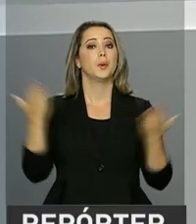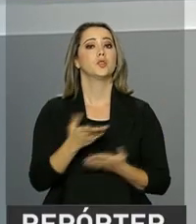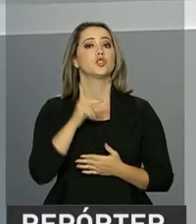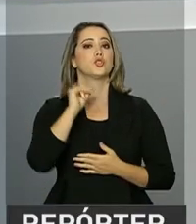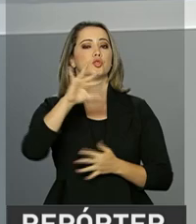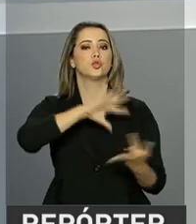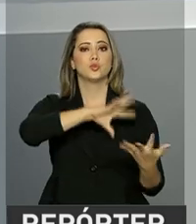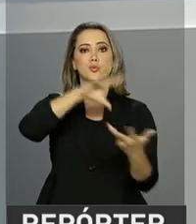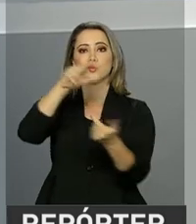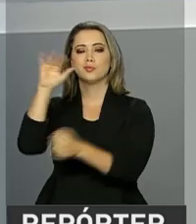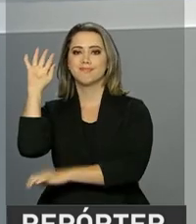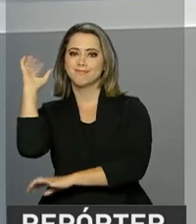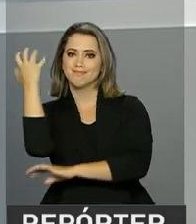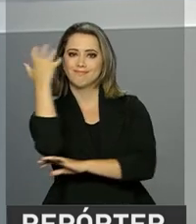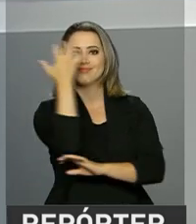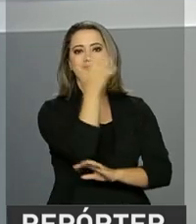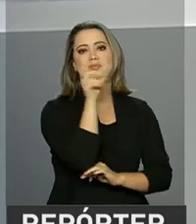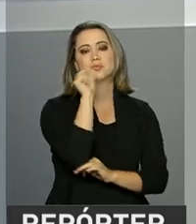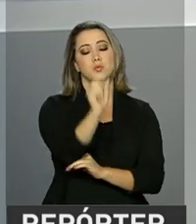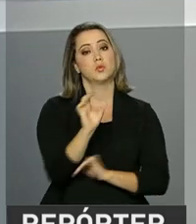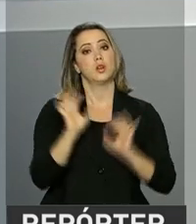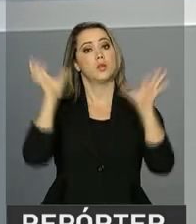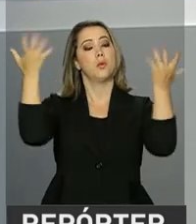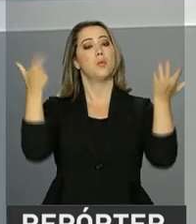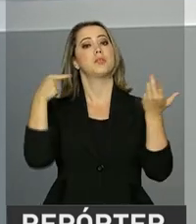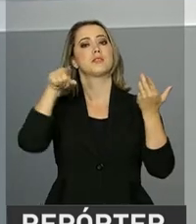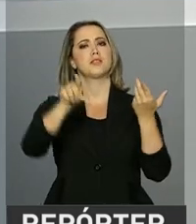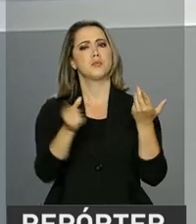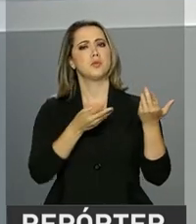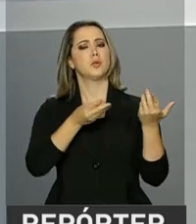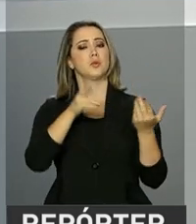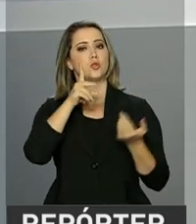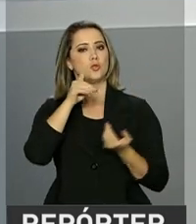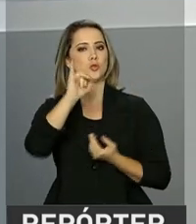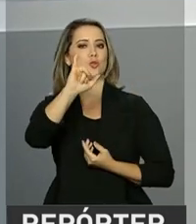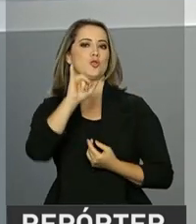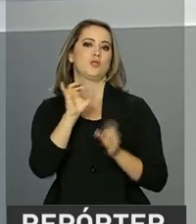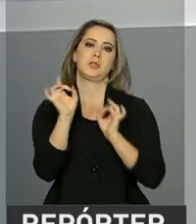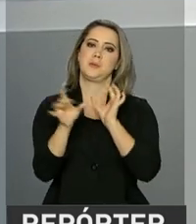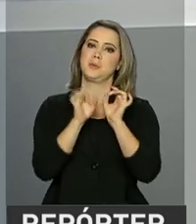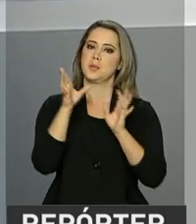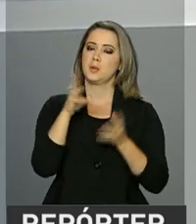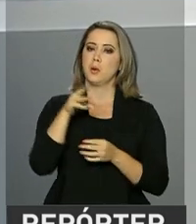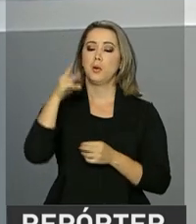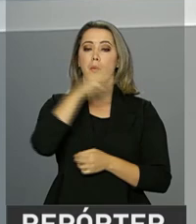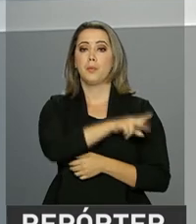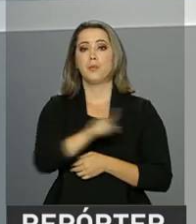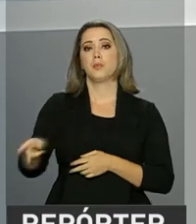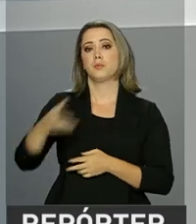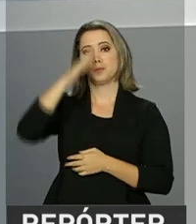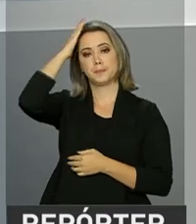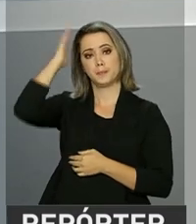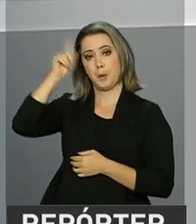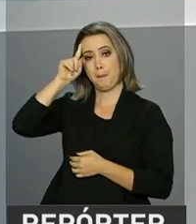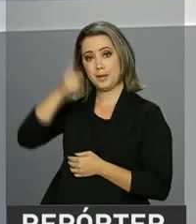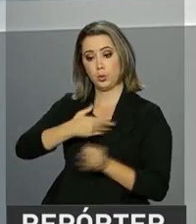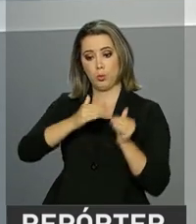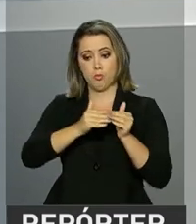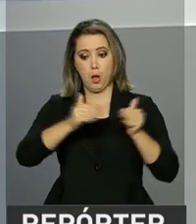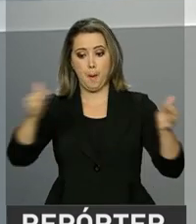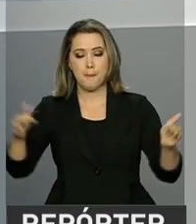dia mundial do meio ambiente em uma cerimônia em comemoração à data o presidente Michel Temer determinou a ampliação de áreas de